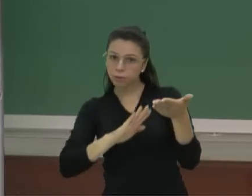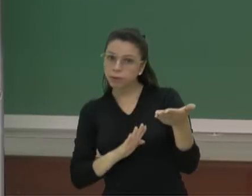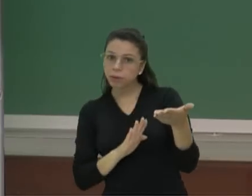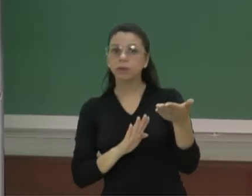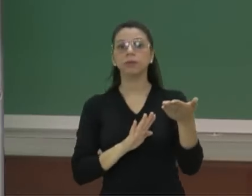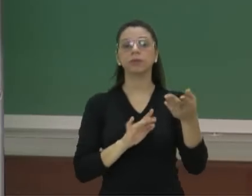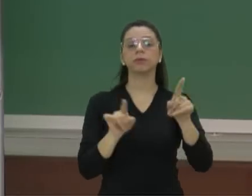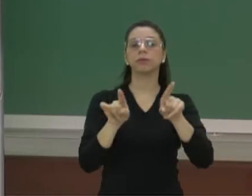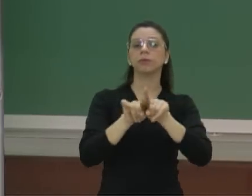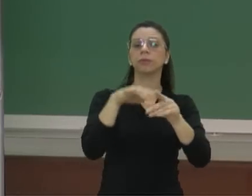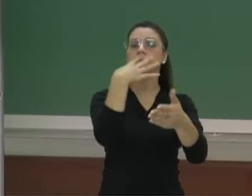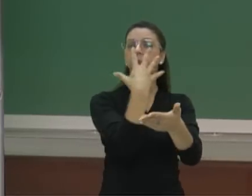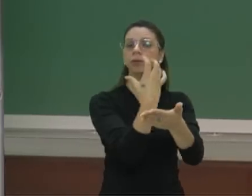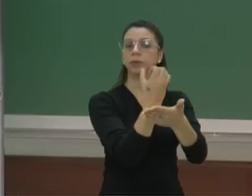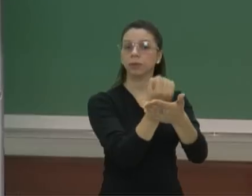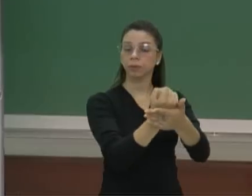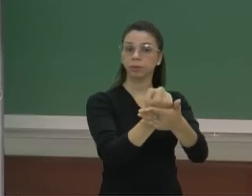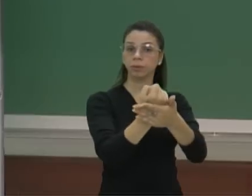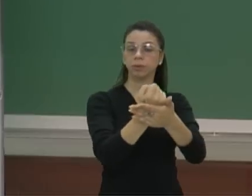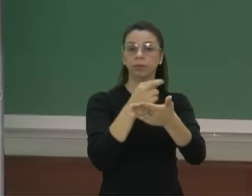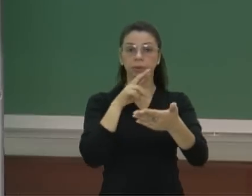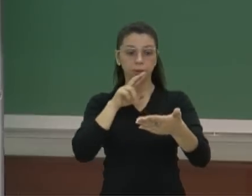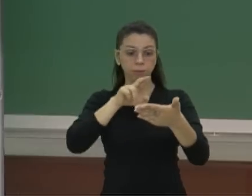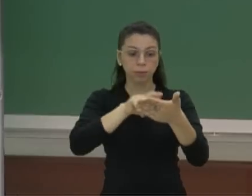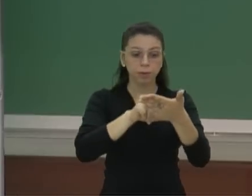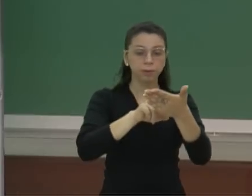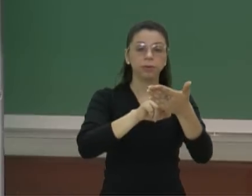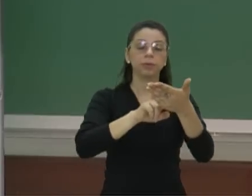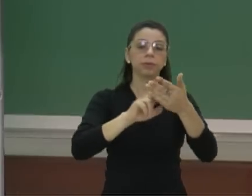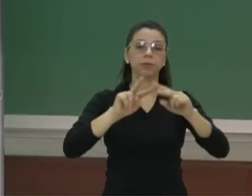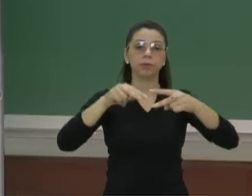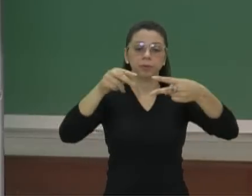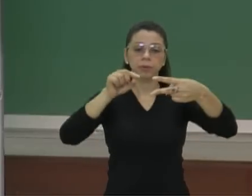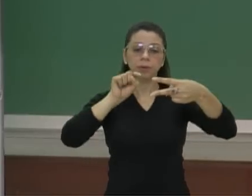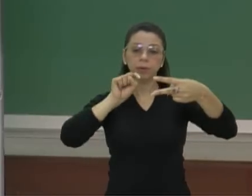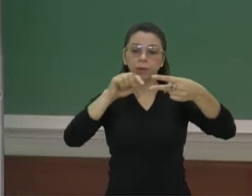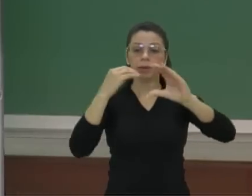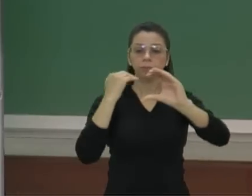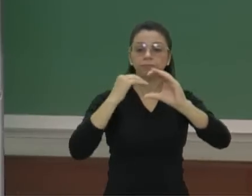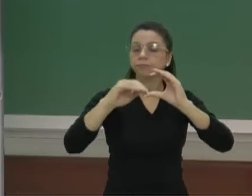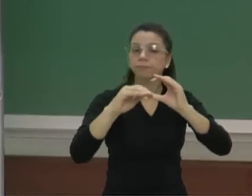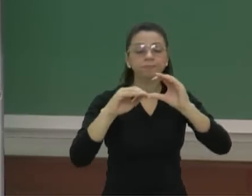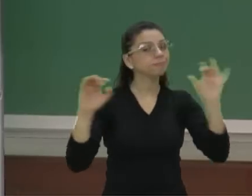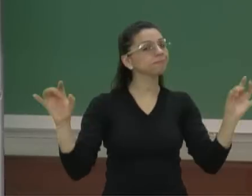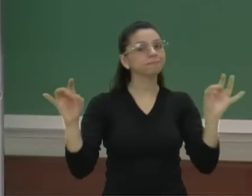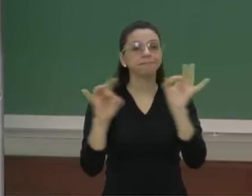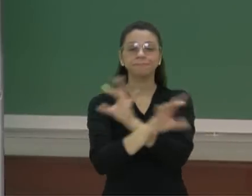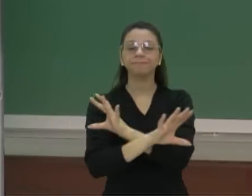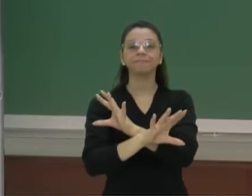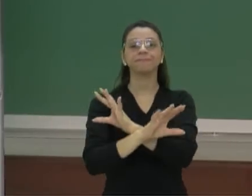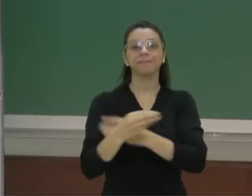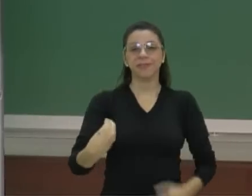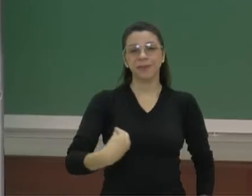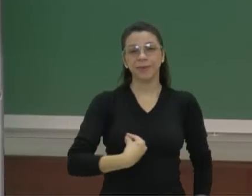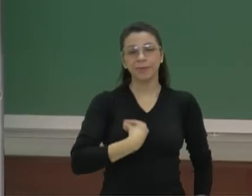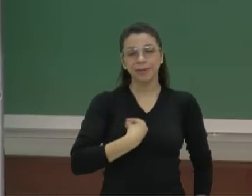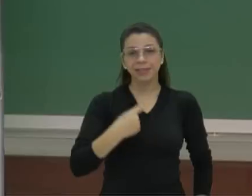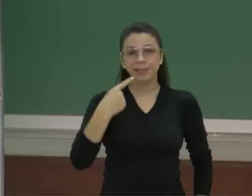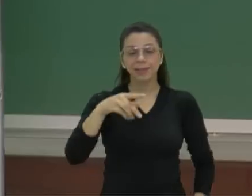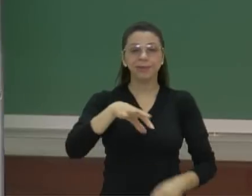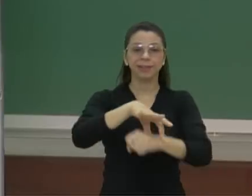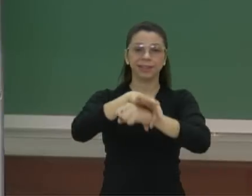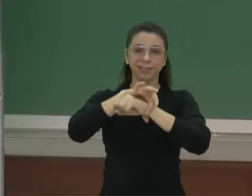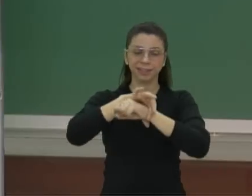atividades, você vai registrar a sua resposta e clicar em enviar. Pronto, a tua presença está garantida. Mas se você não